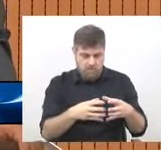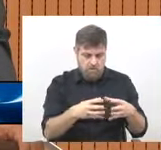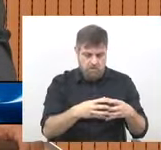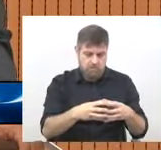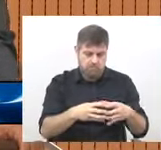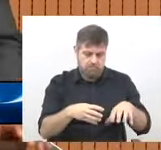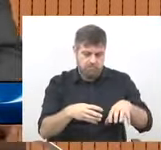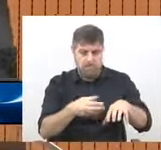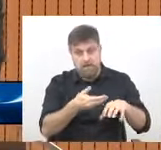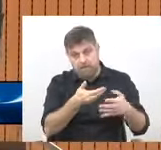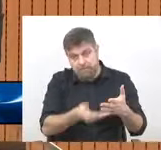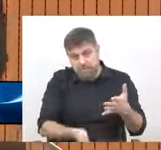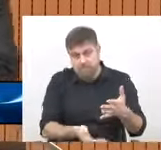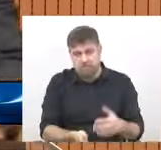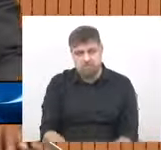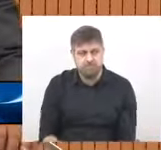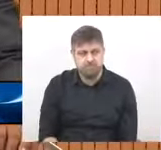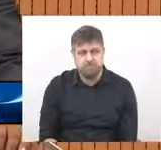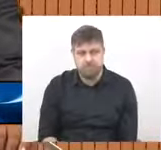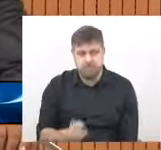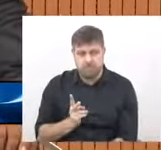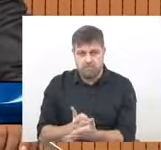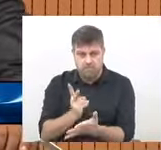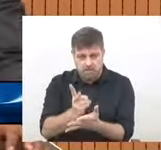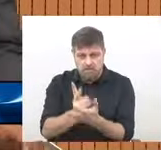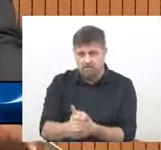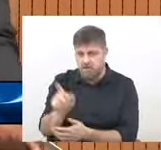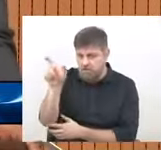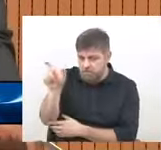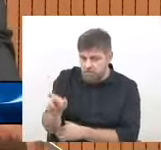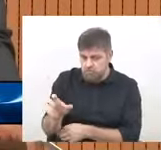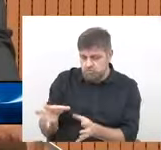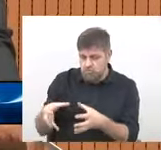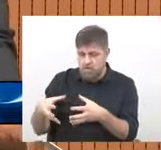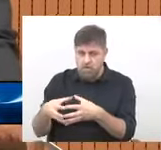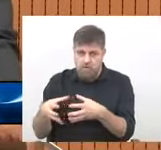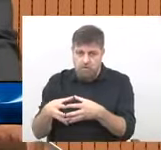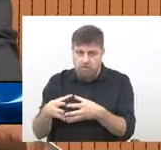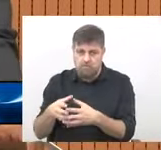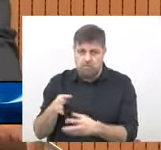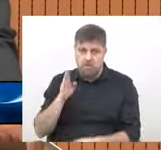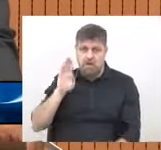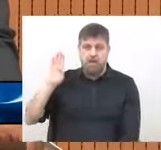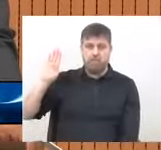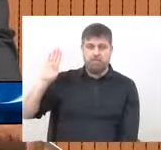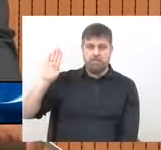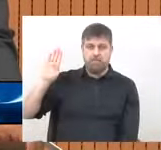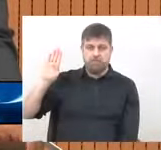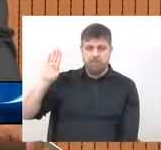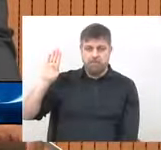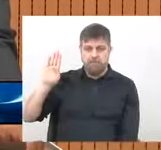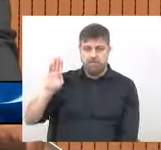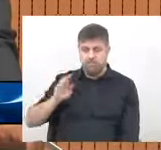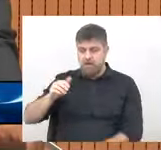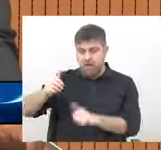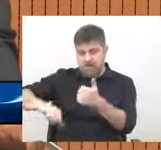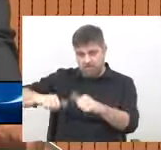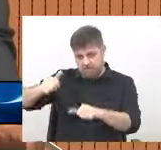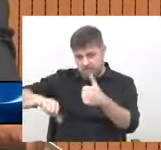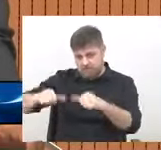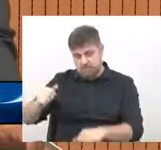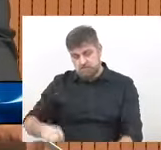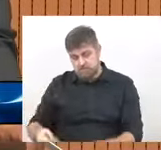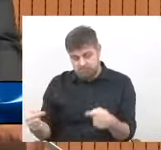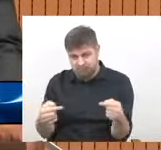sempre que a pessoa ou o grupo se sujeita a uma posição e a